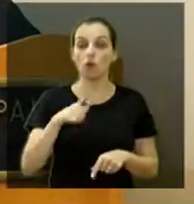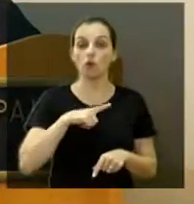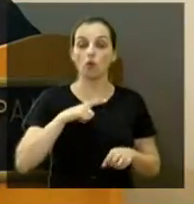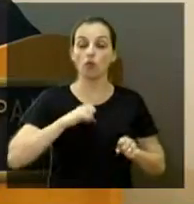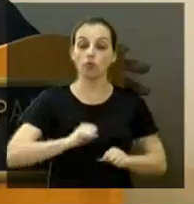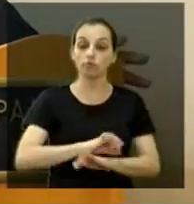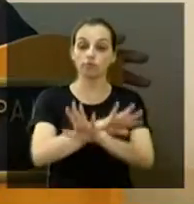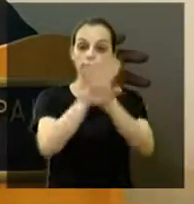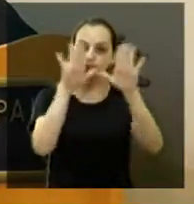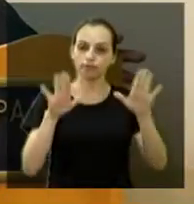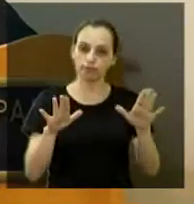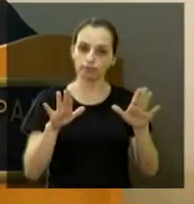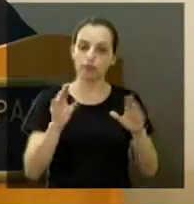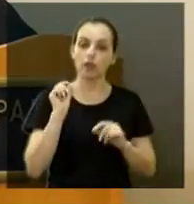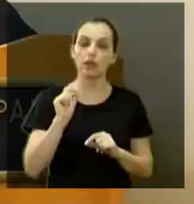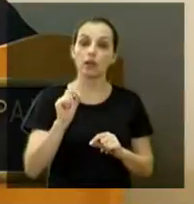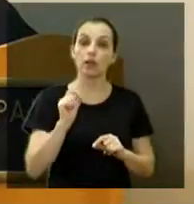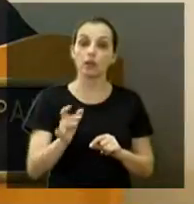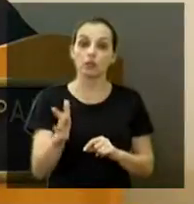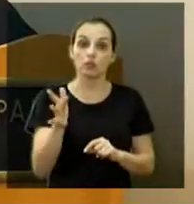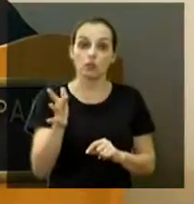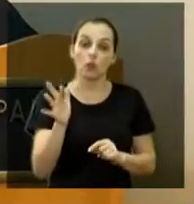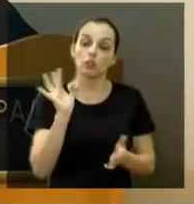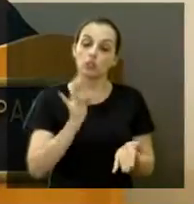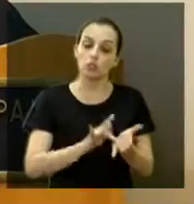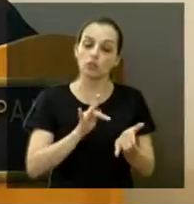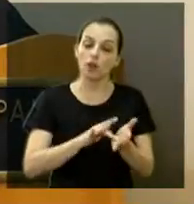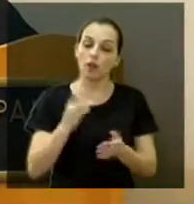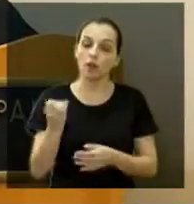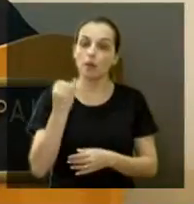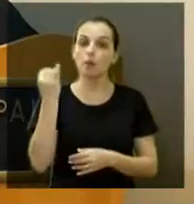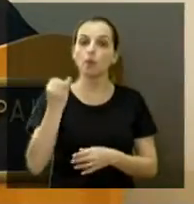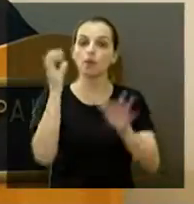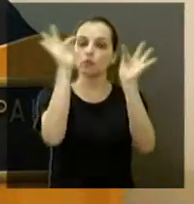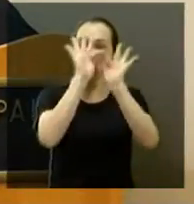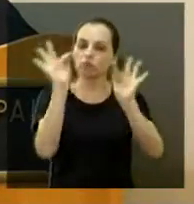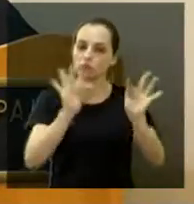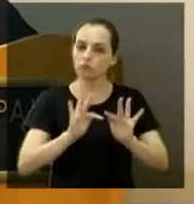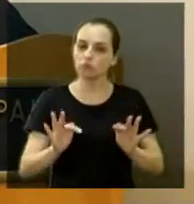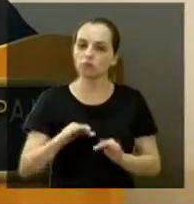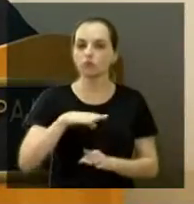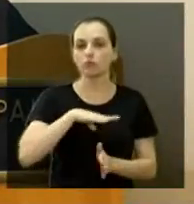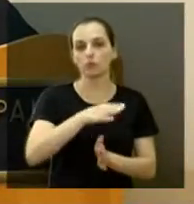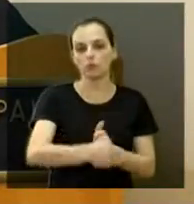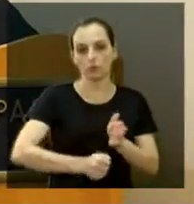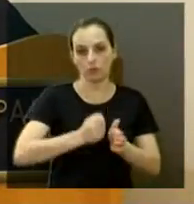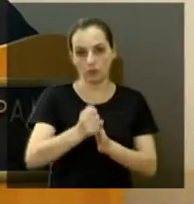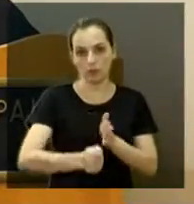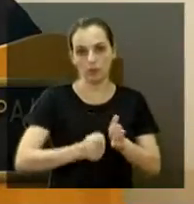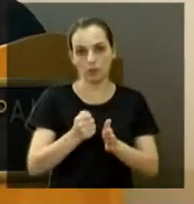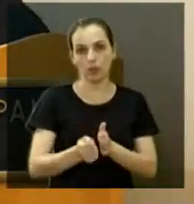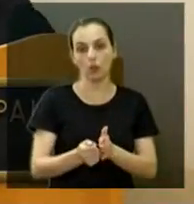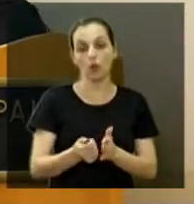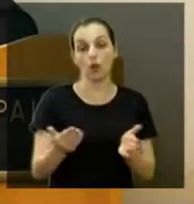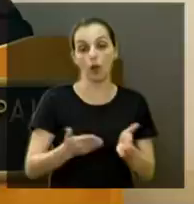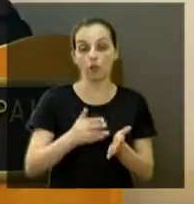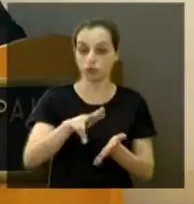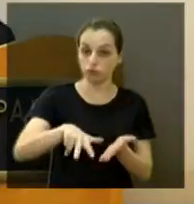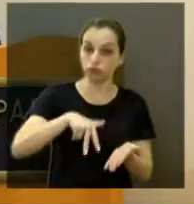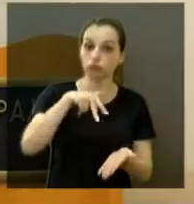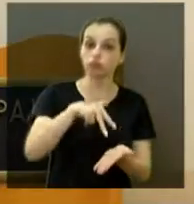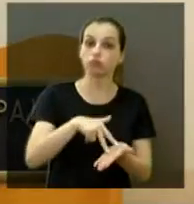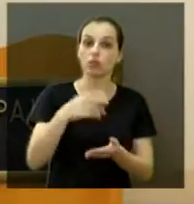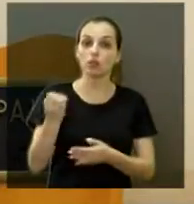Isso é admiração muito grande, o contentamento na nossa cidade de Araraquara. E eu venho aqui falar